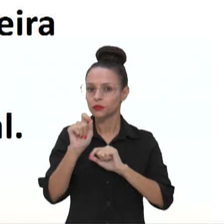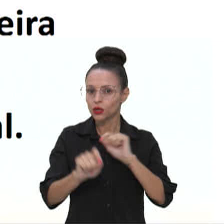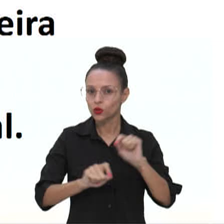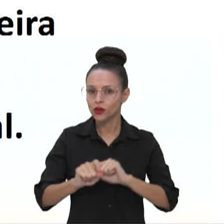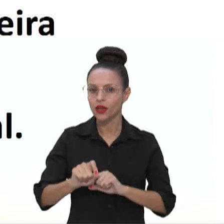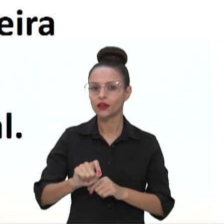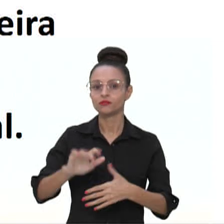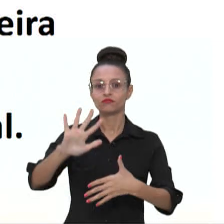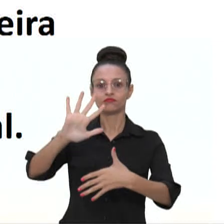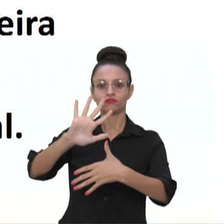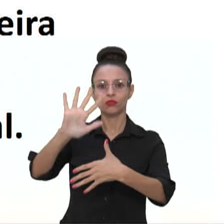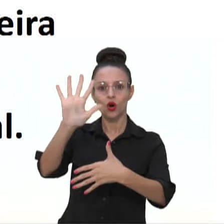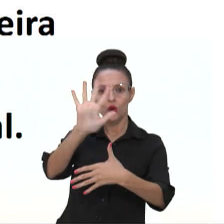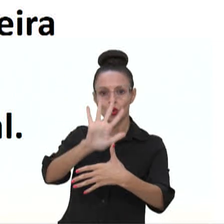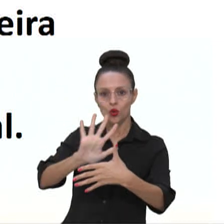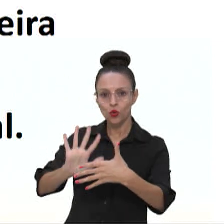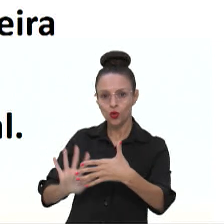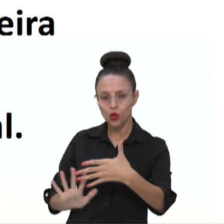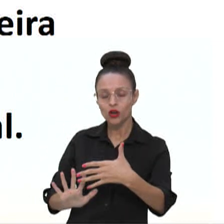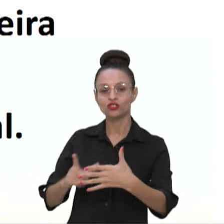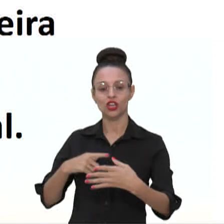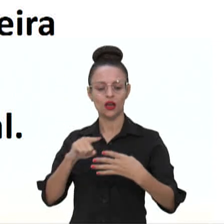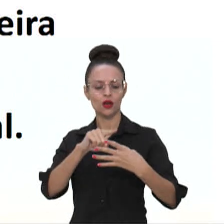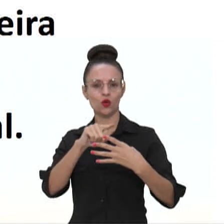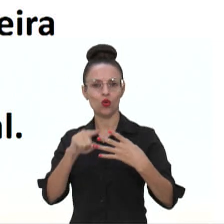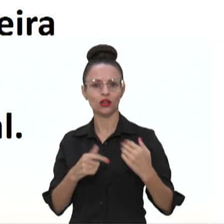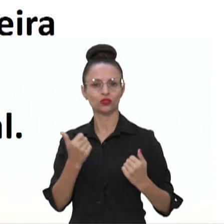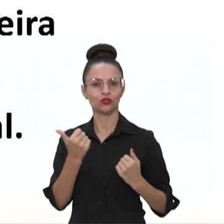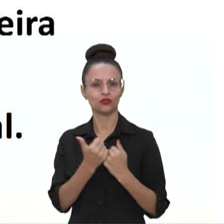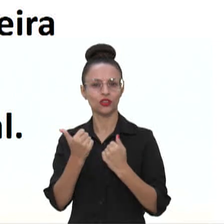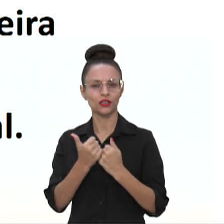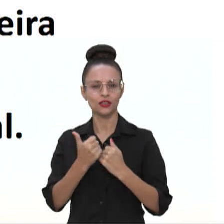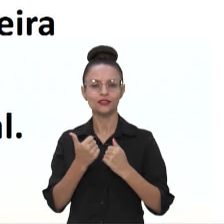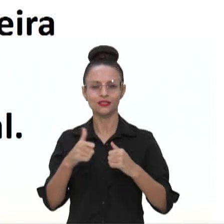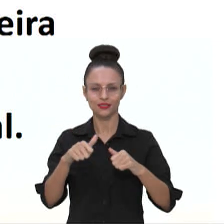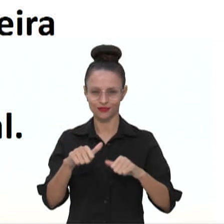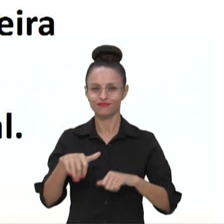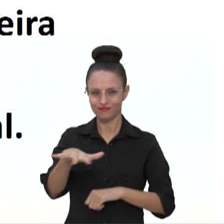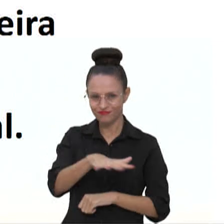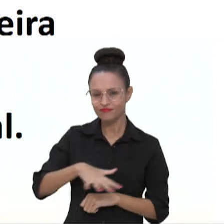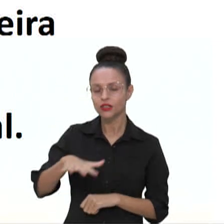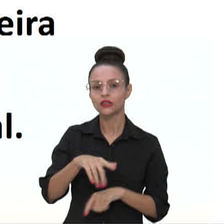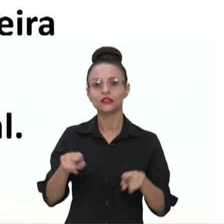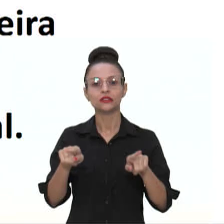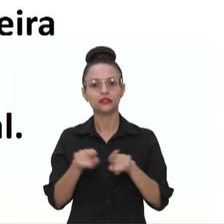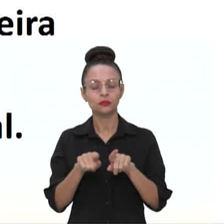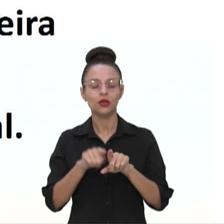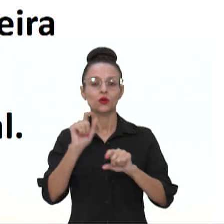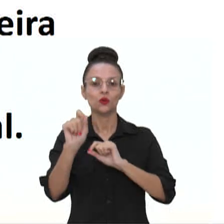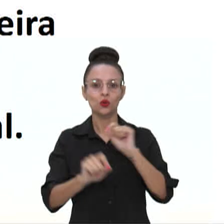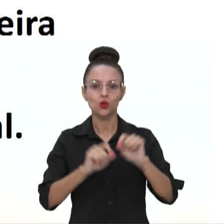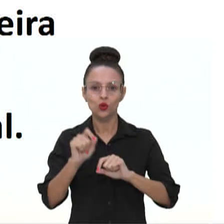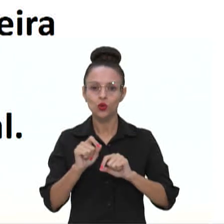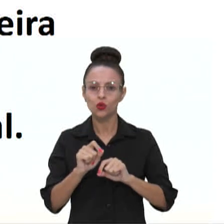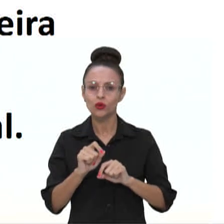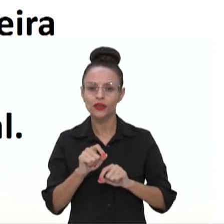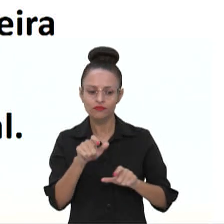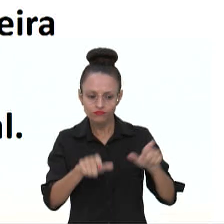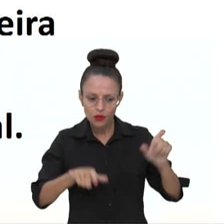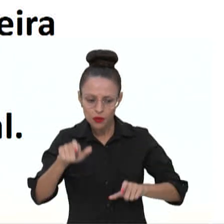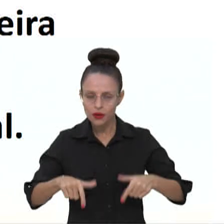colonial era dividido em 4 vice-reinos, além das capitanias gerais. E ainda, a mão de obra